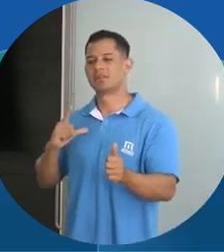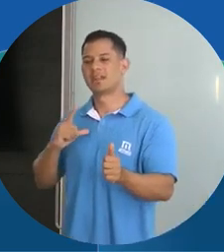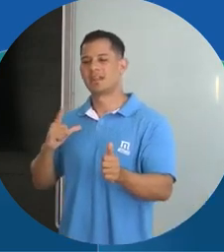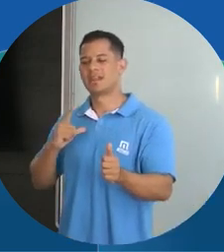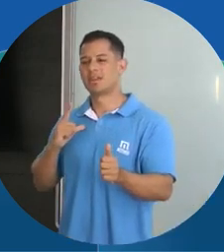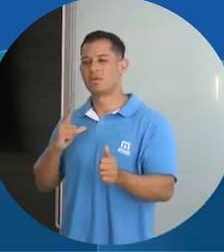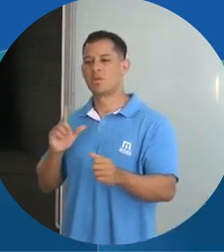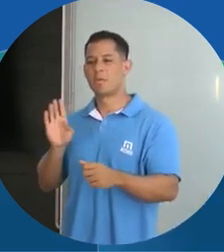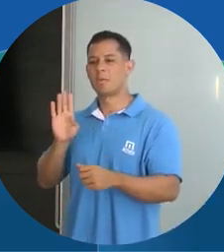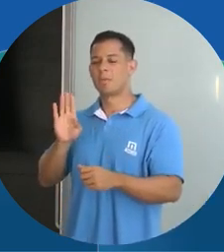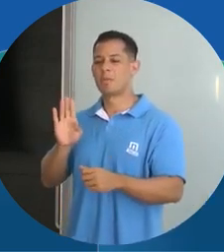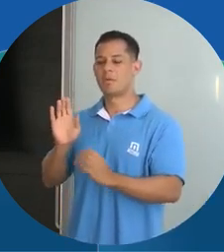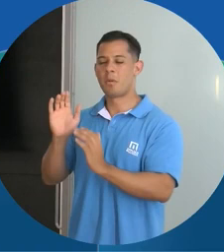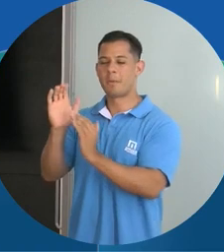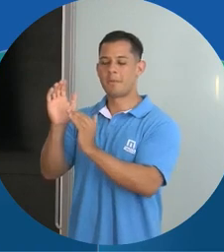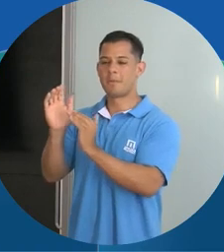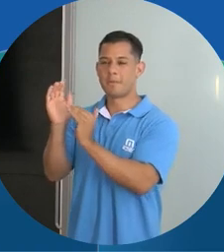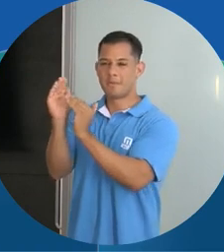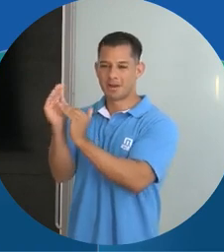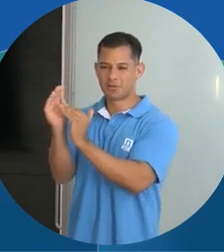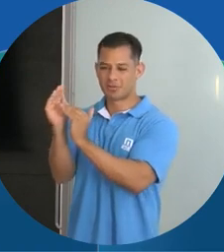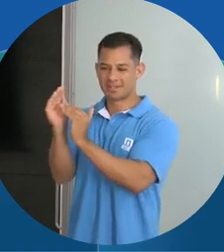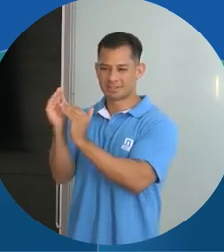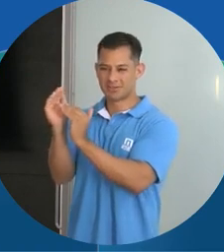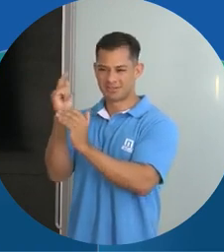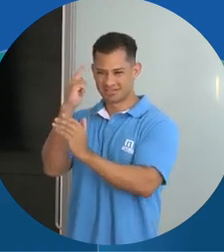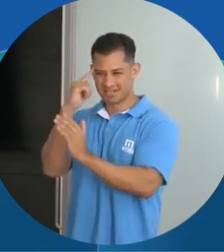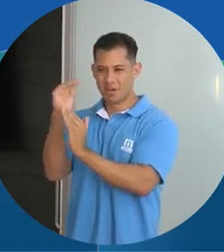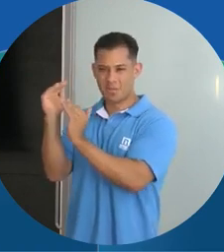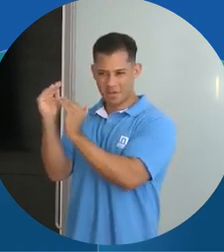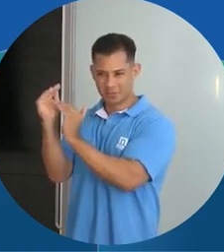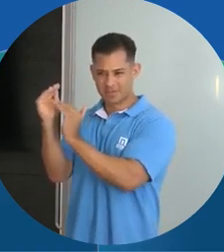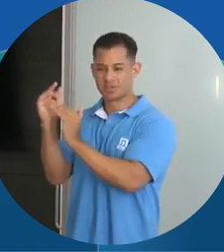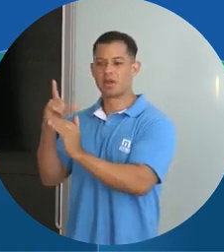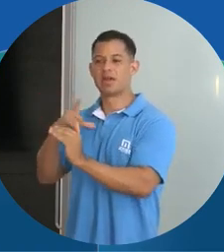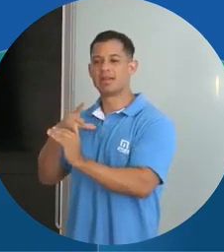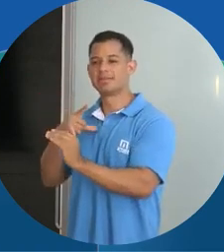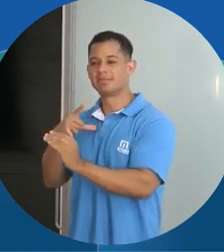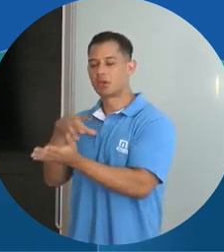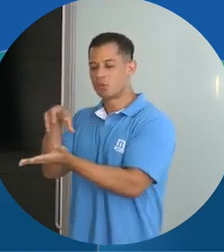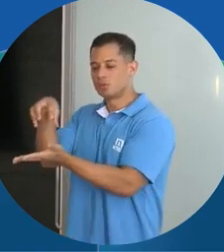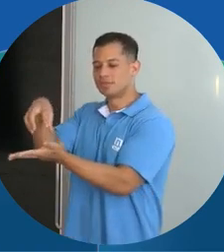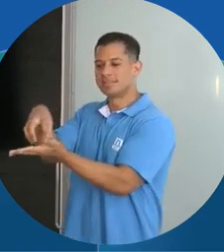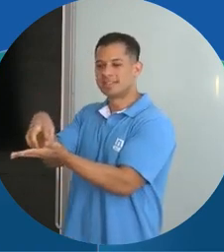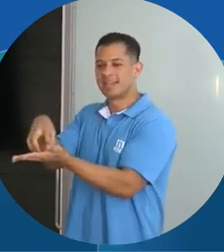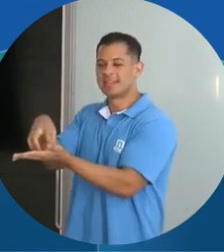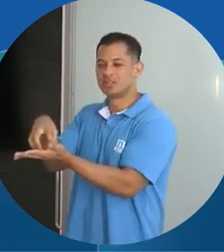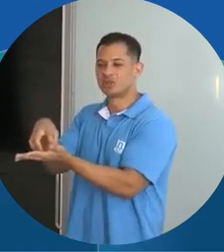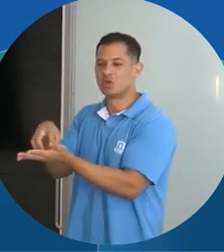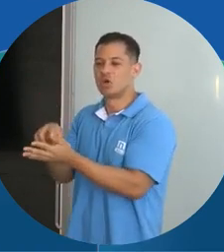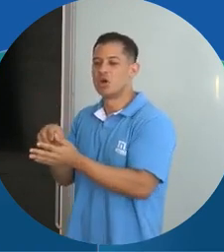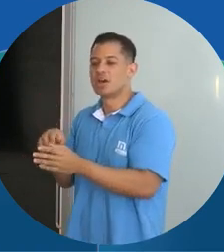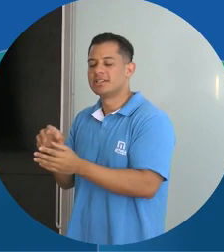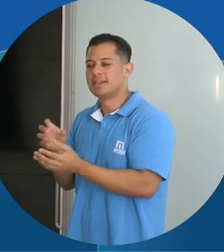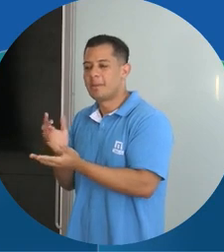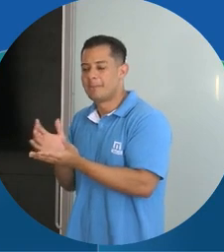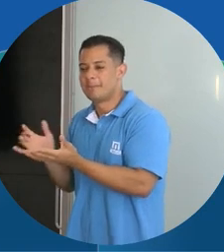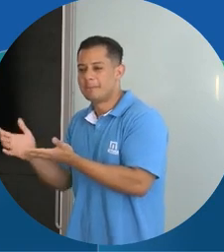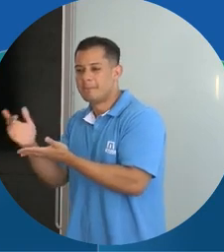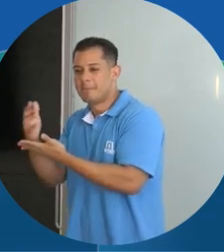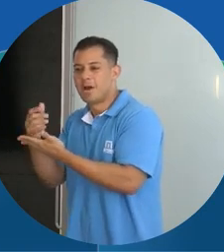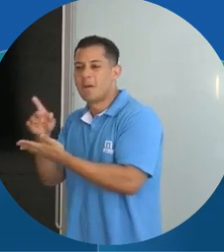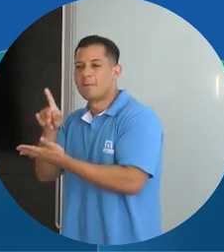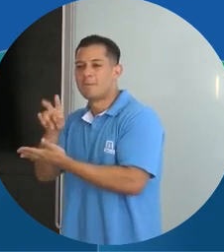como é que chama? Centro de processamento do Banco do Brasil. Então, a obra ficou restrita a estacas do